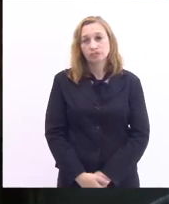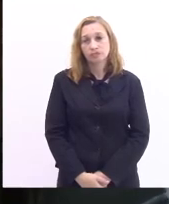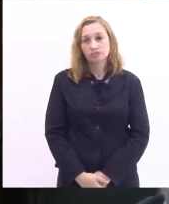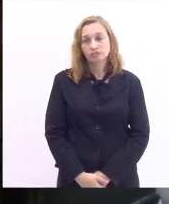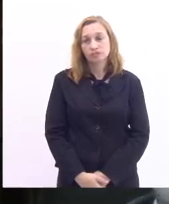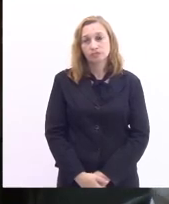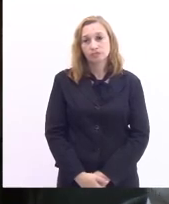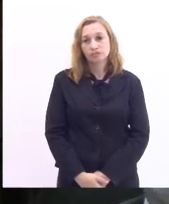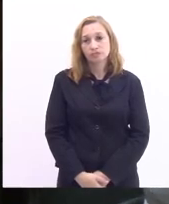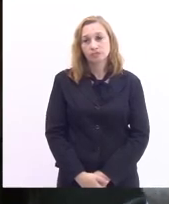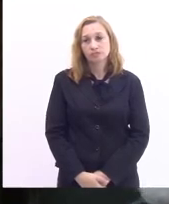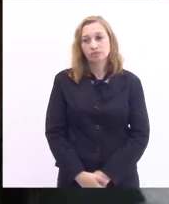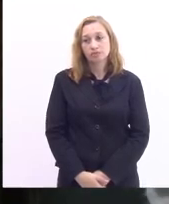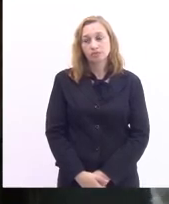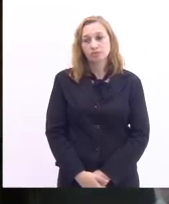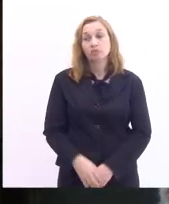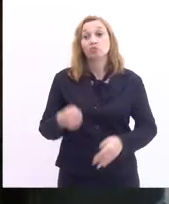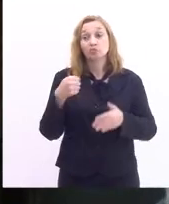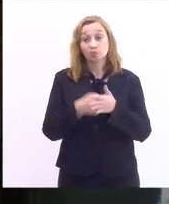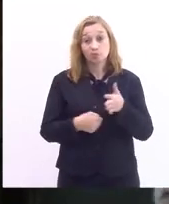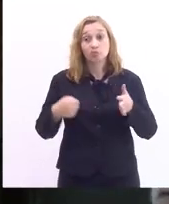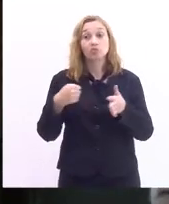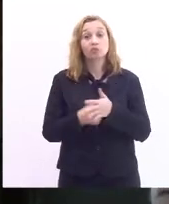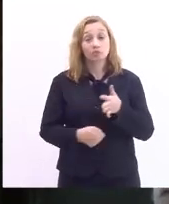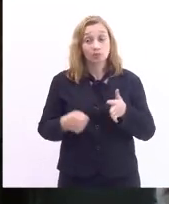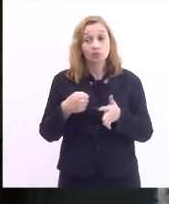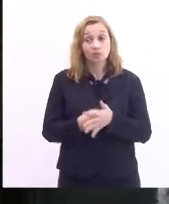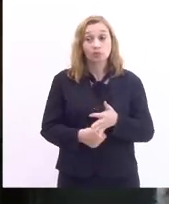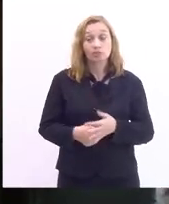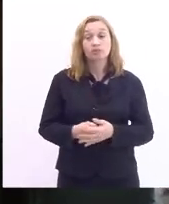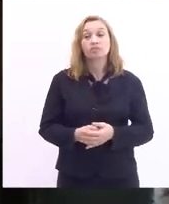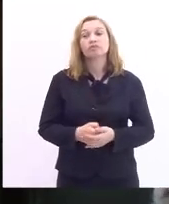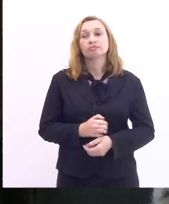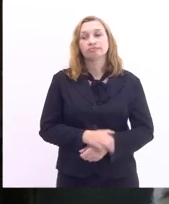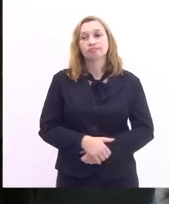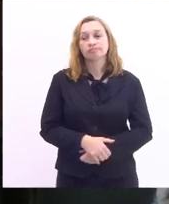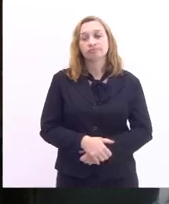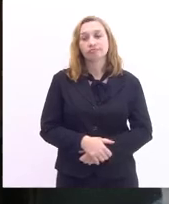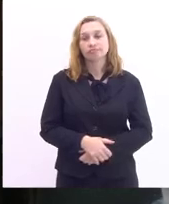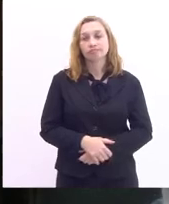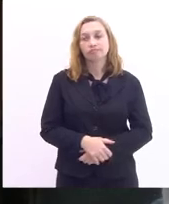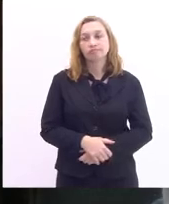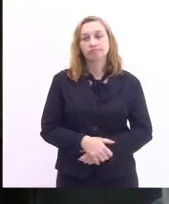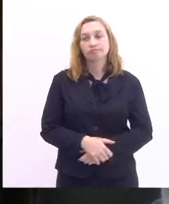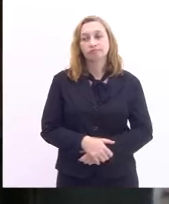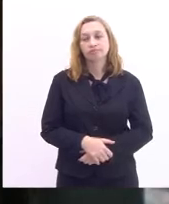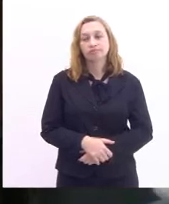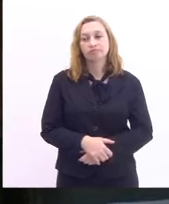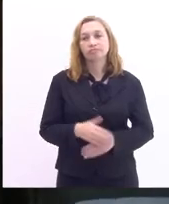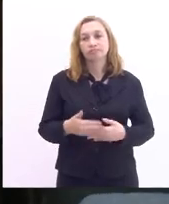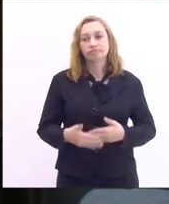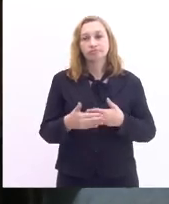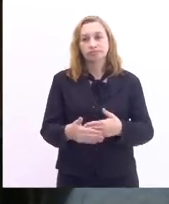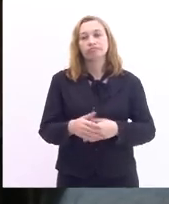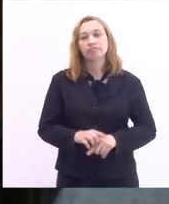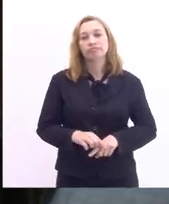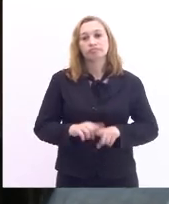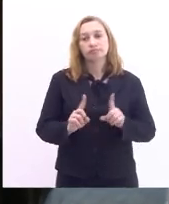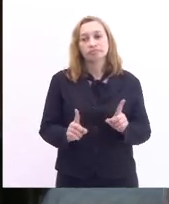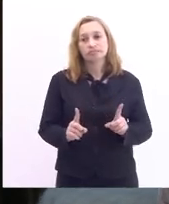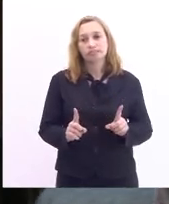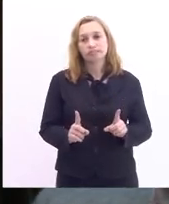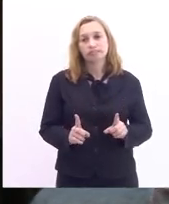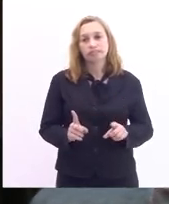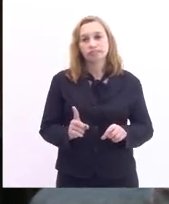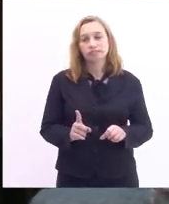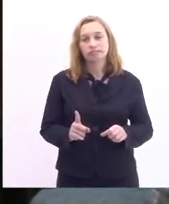essa essa luta essa batalha que temos para frente mas com